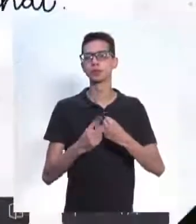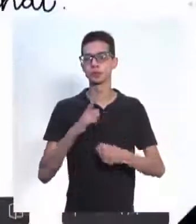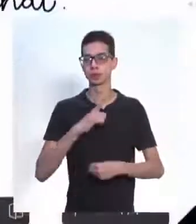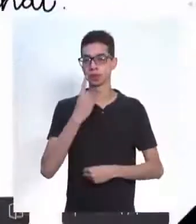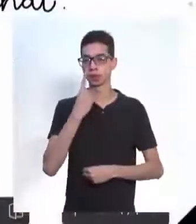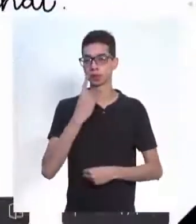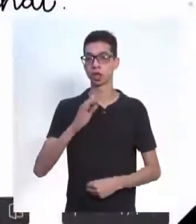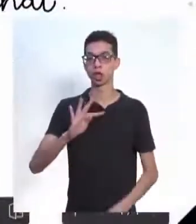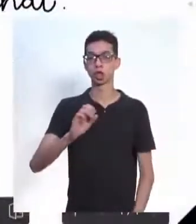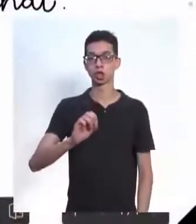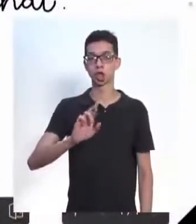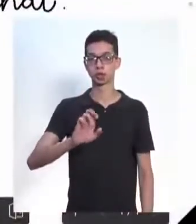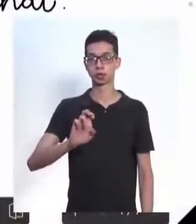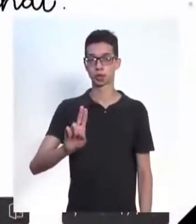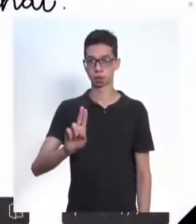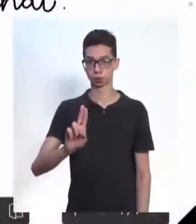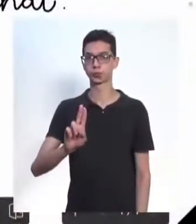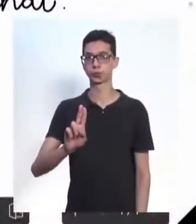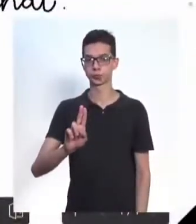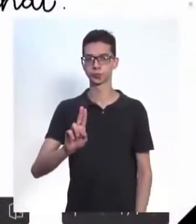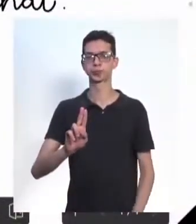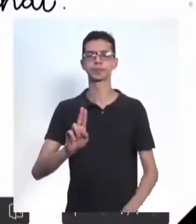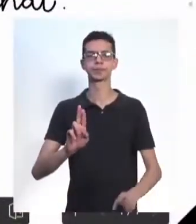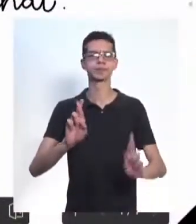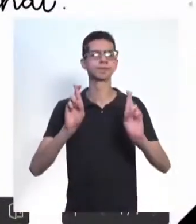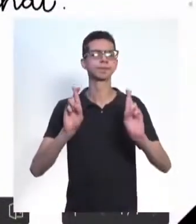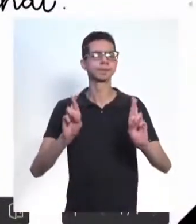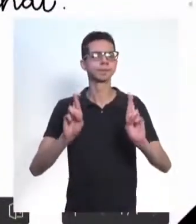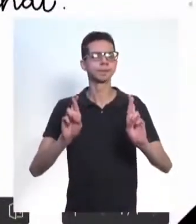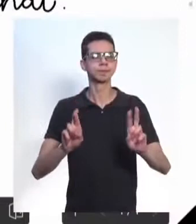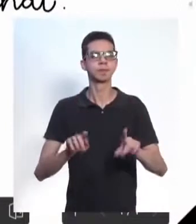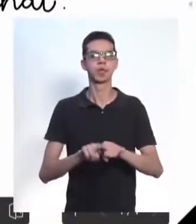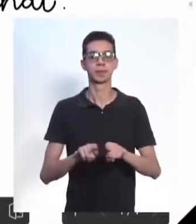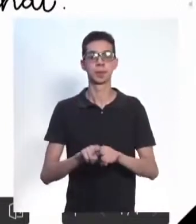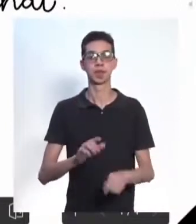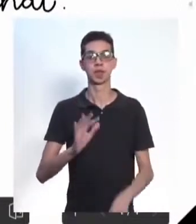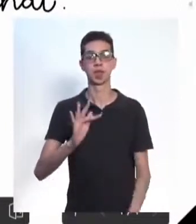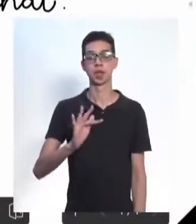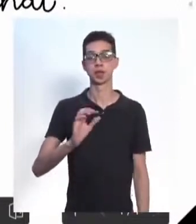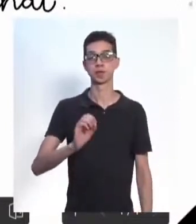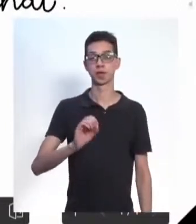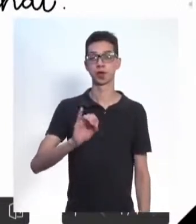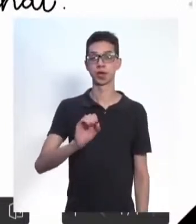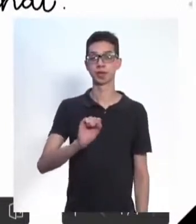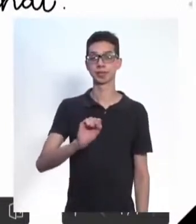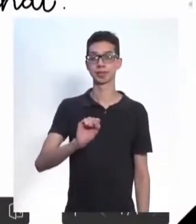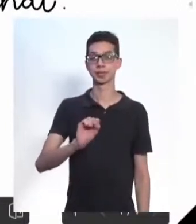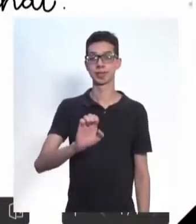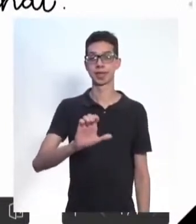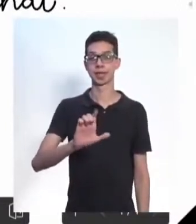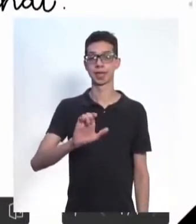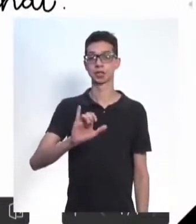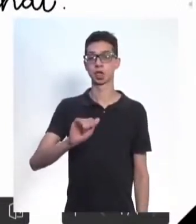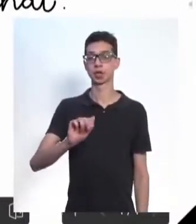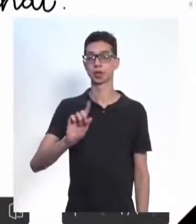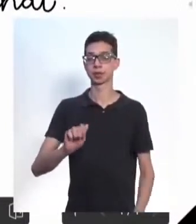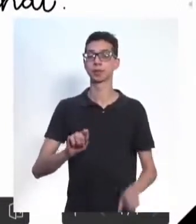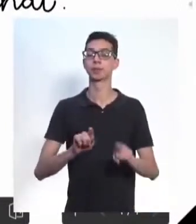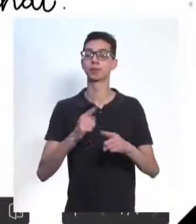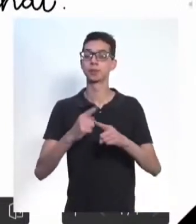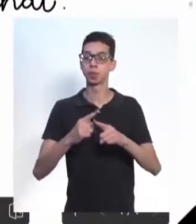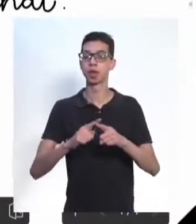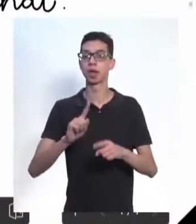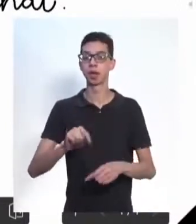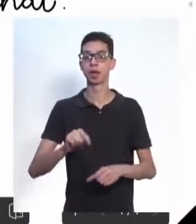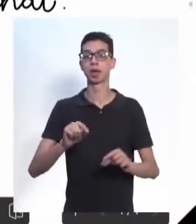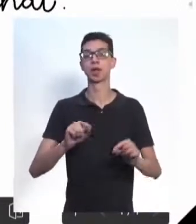tenho torceu e tenho Foi selecionada. foi selecionada. Que é uma locução verbal, que tem valor de um verbo. Isso,